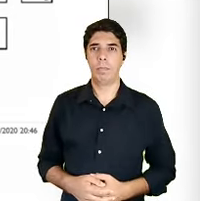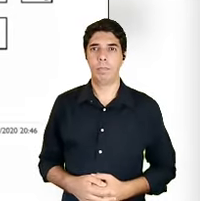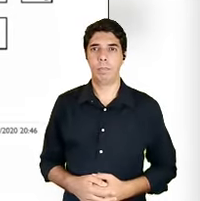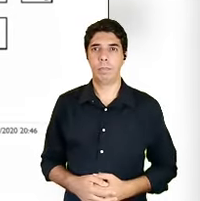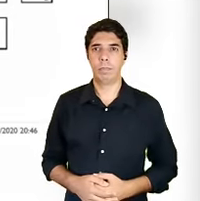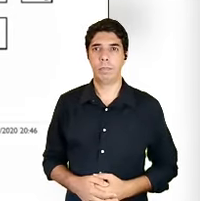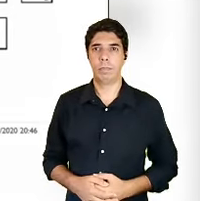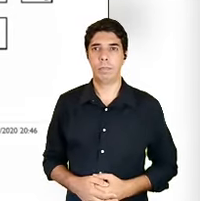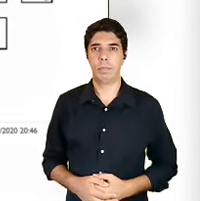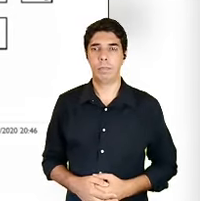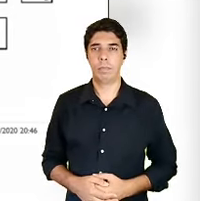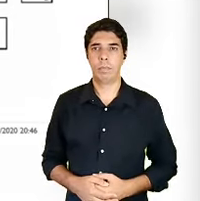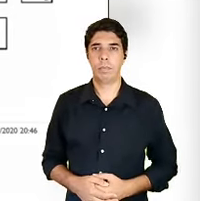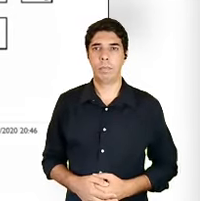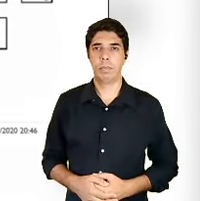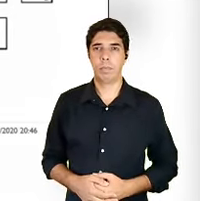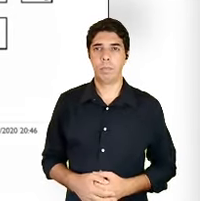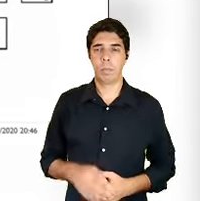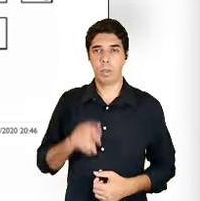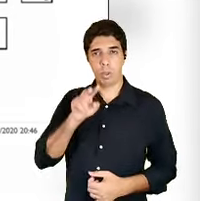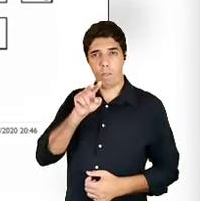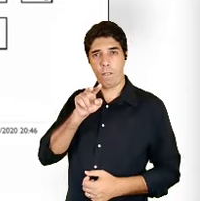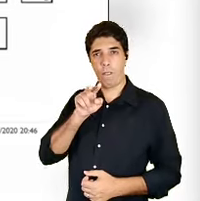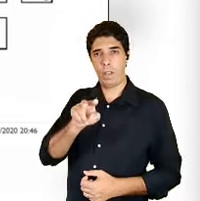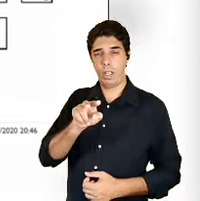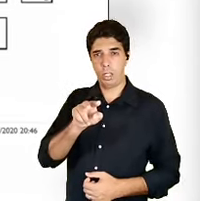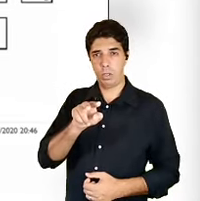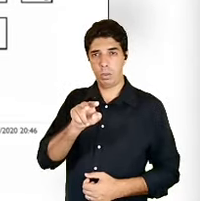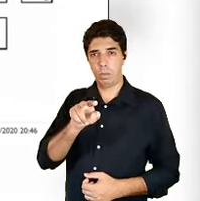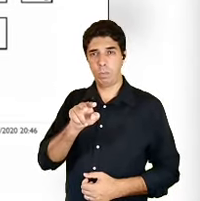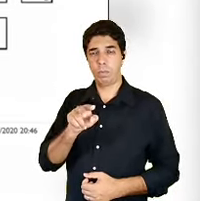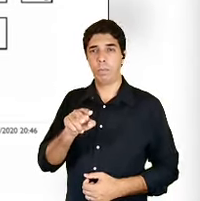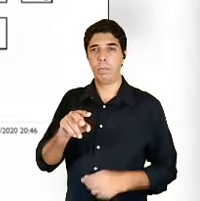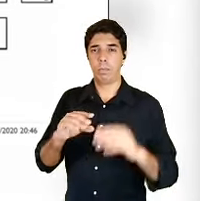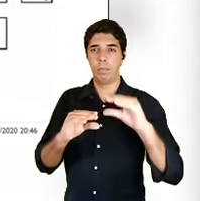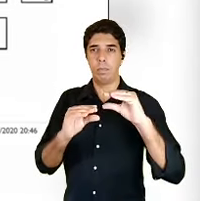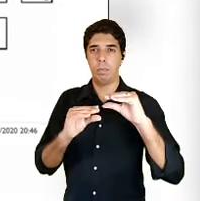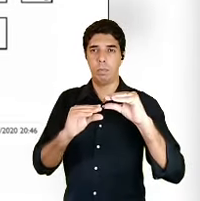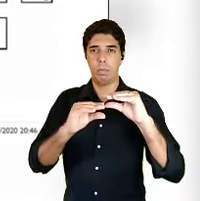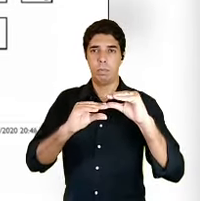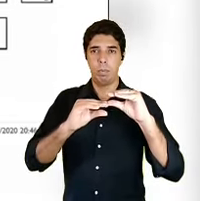eu represento aqui, por exemplo, a minha vista nesse sentido aqui, ó,